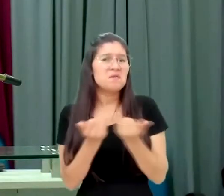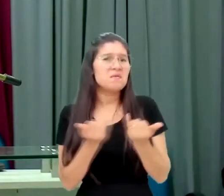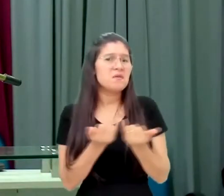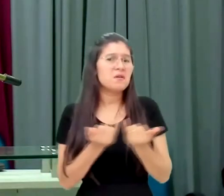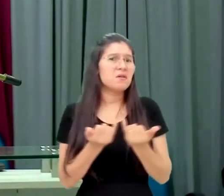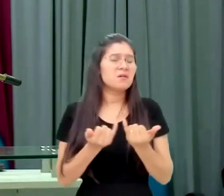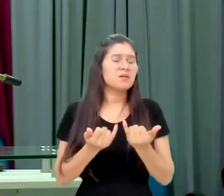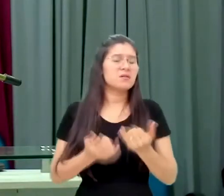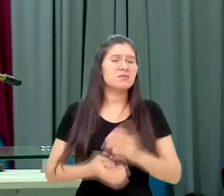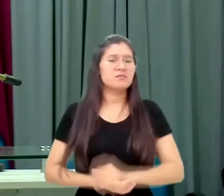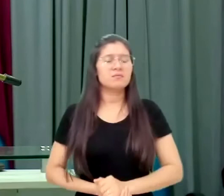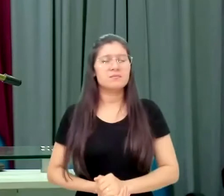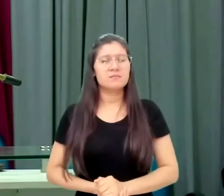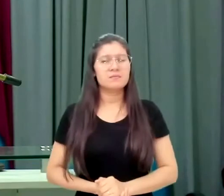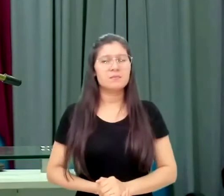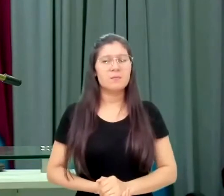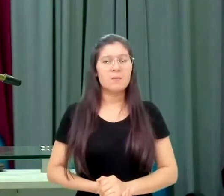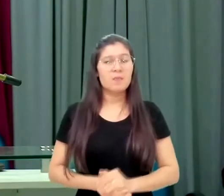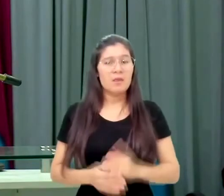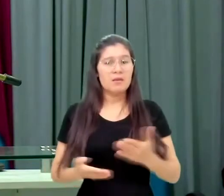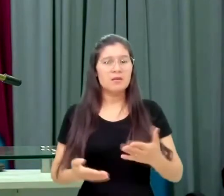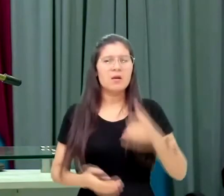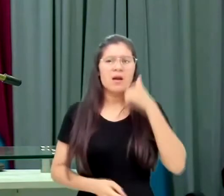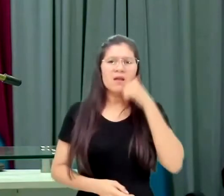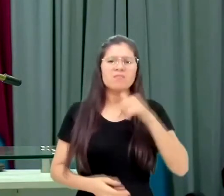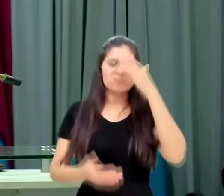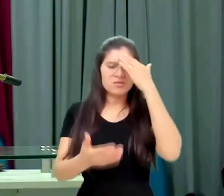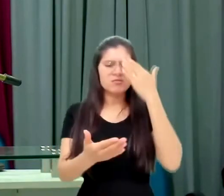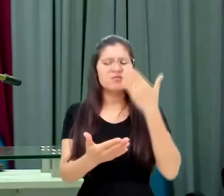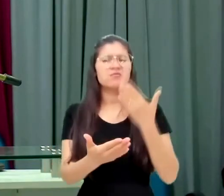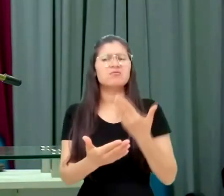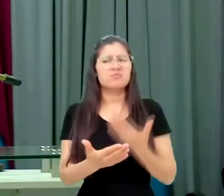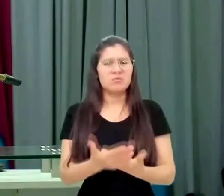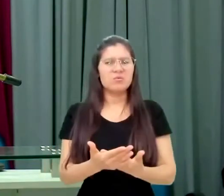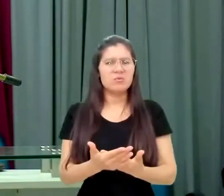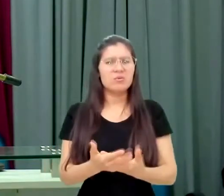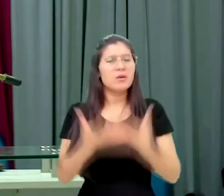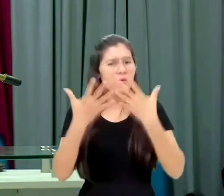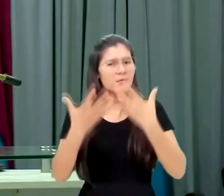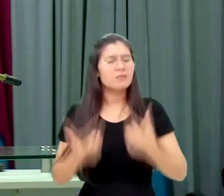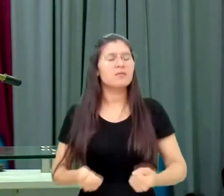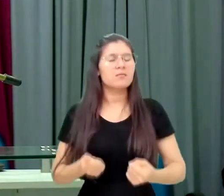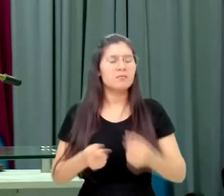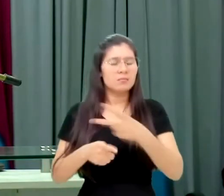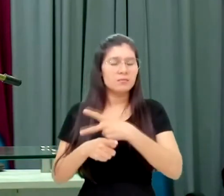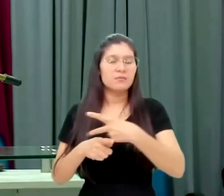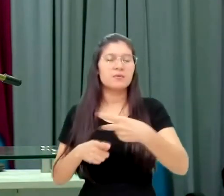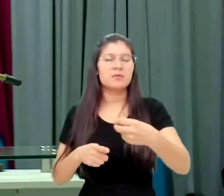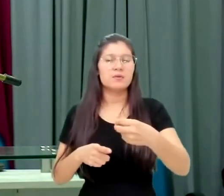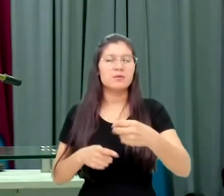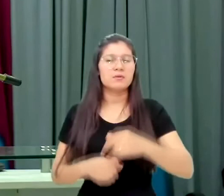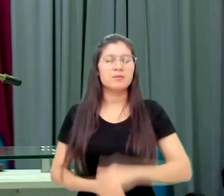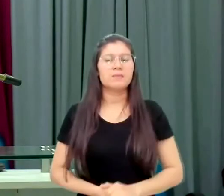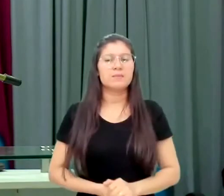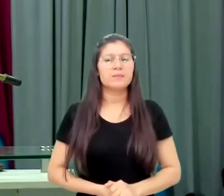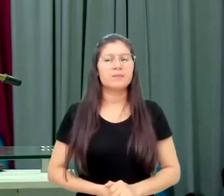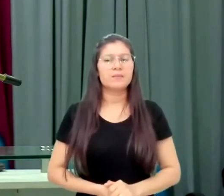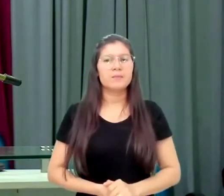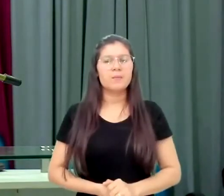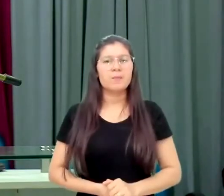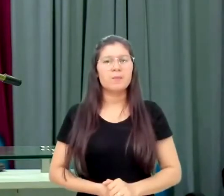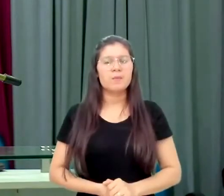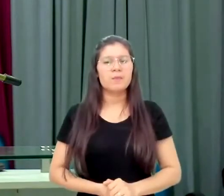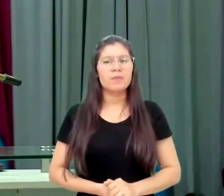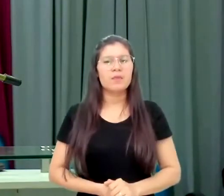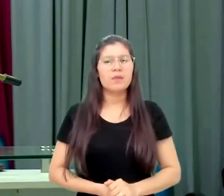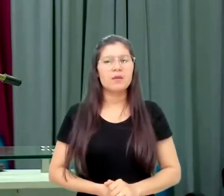simplesmente creu. O homem de Deus falou. Aleluia. Creu e recebeu a vitória. Aleluia. Aqui a viúva chegou a